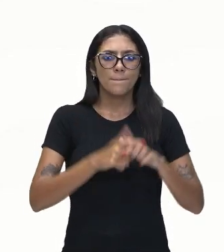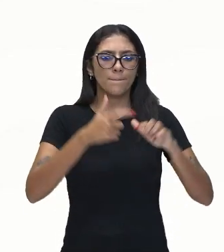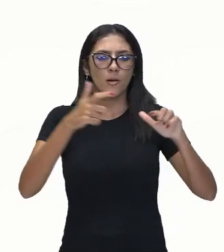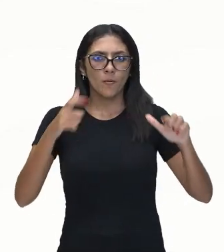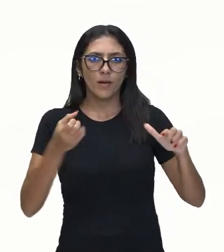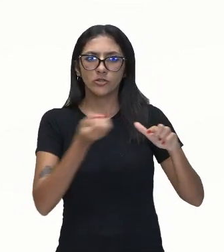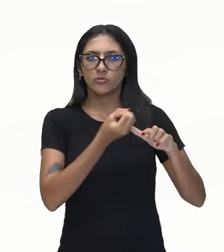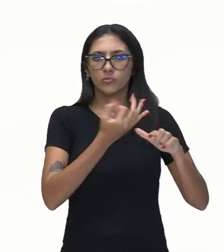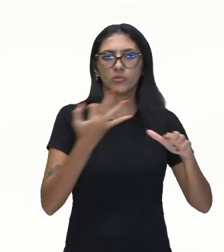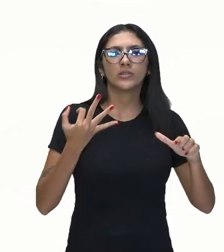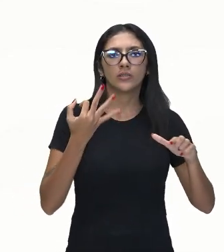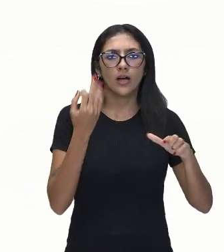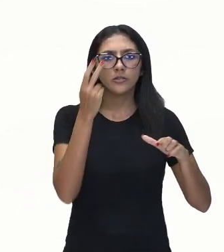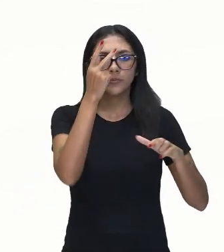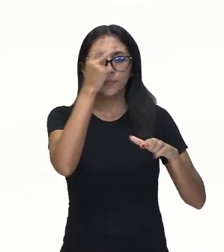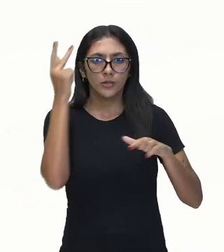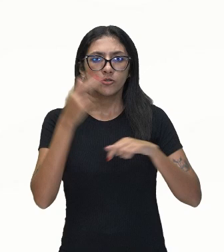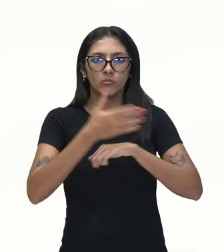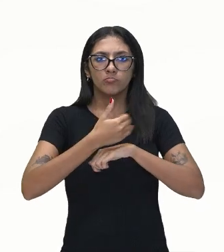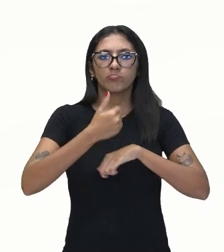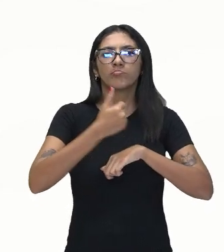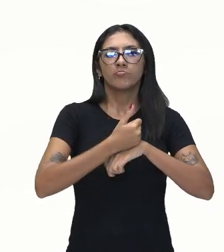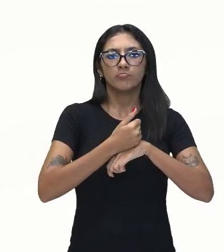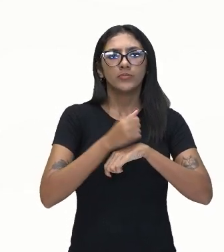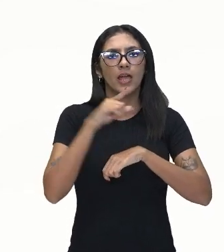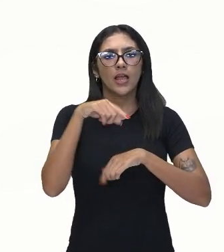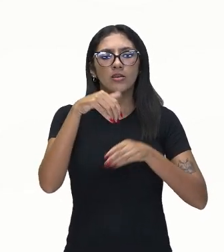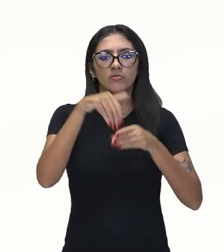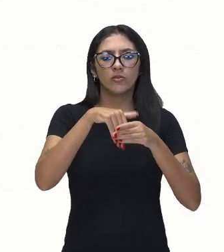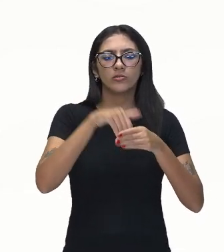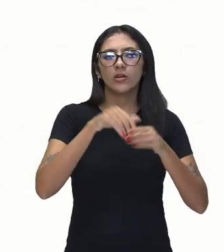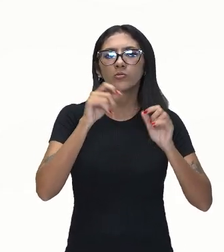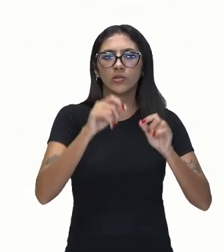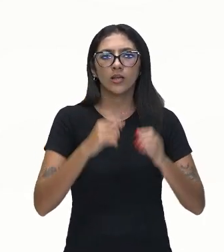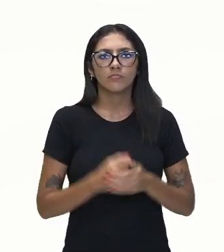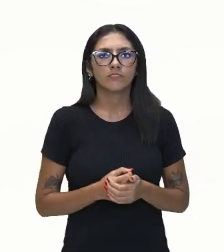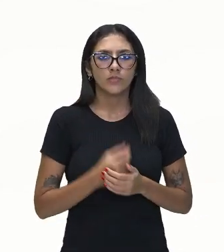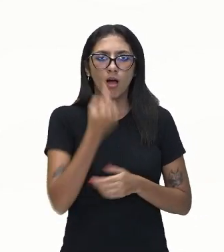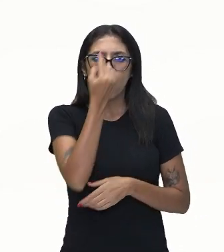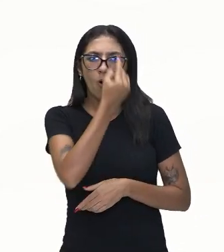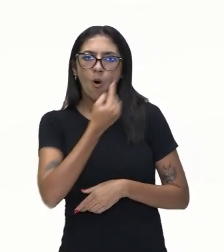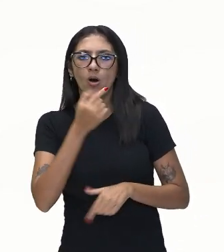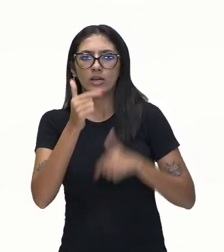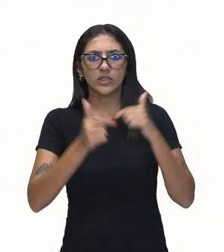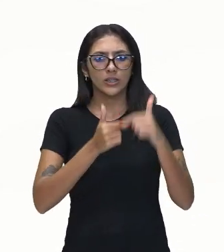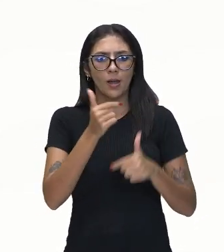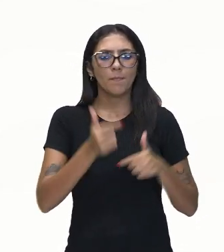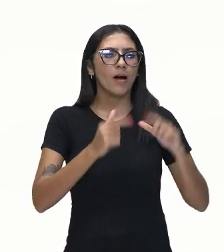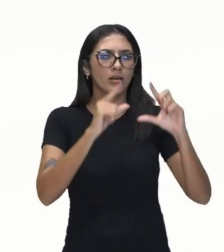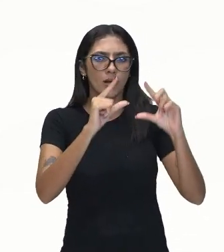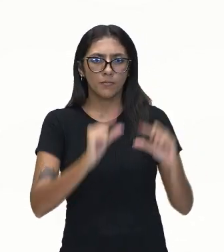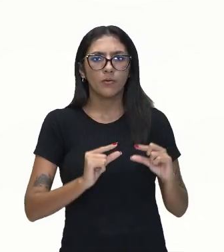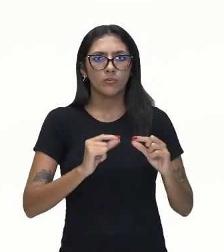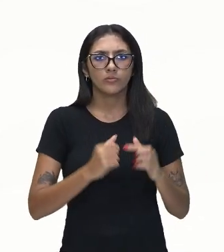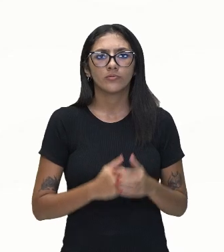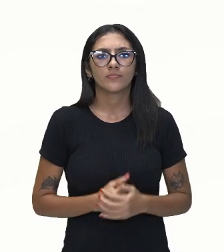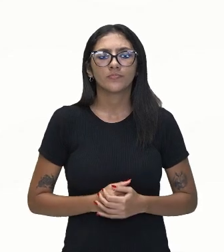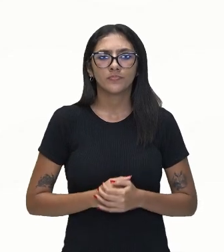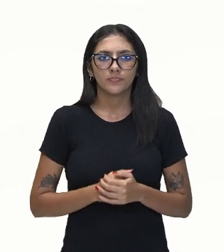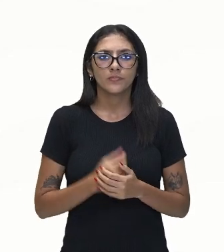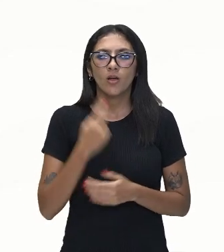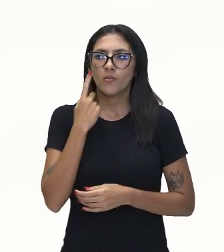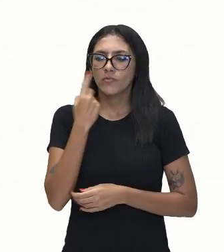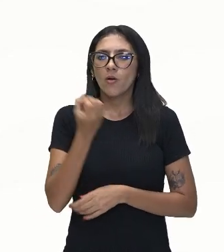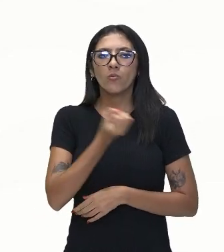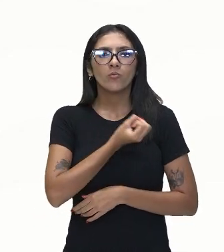votou para a diminuição de carga horária. Veja, eu tenho a expressão partitiva, a maior